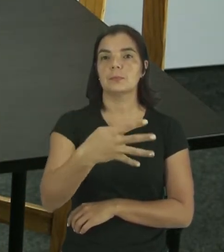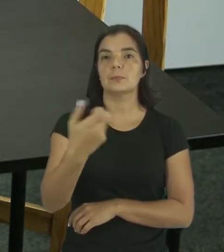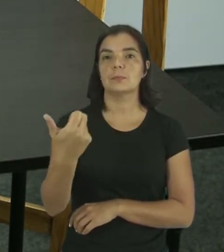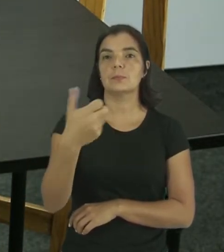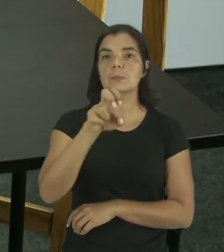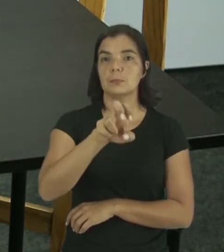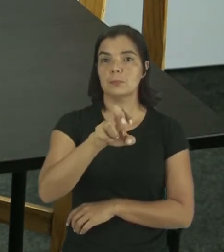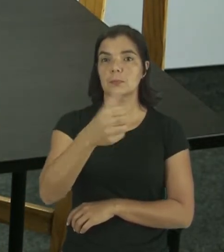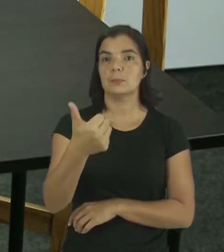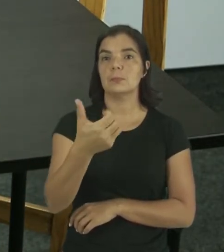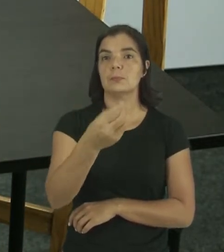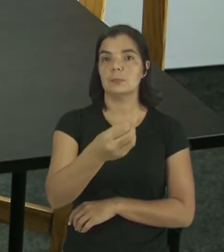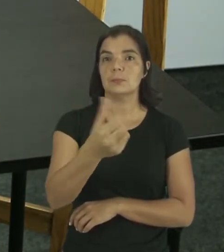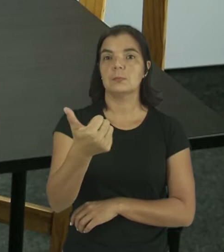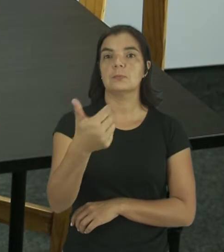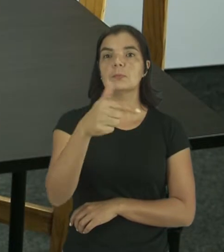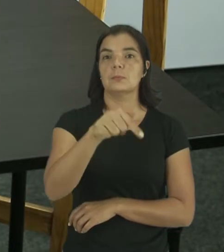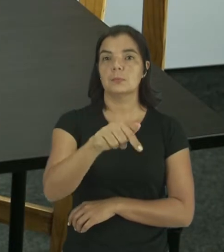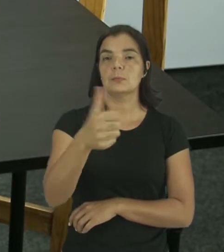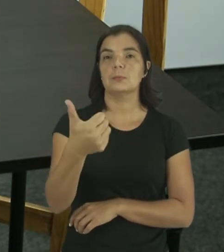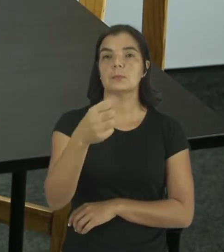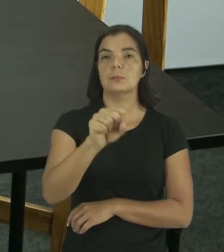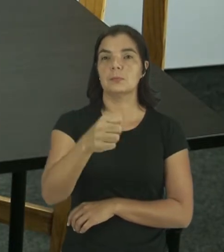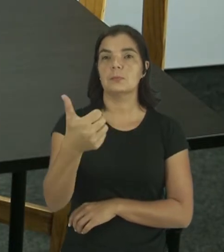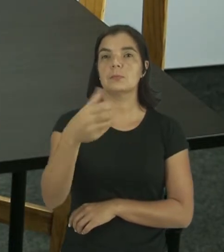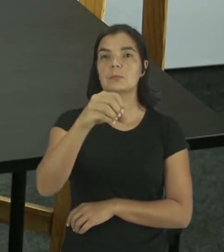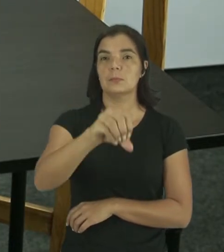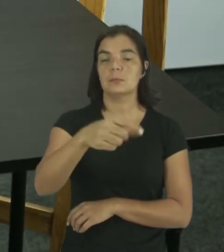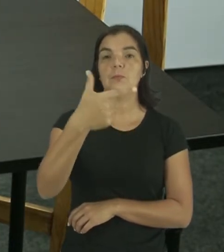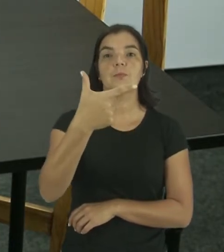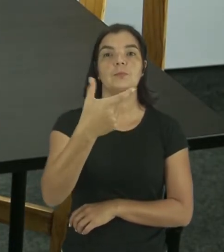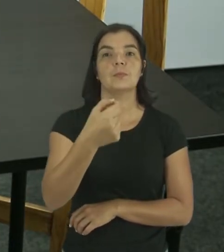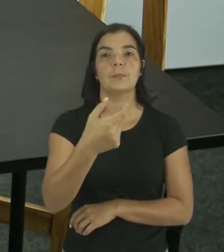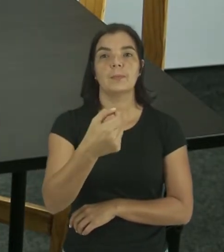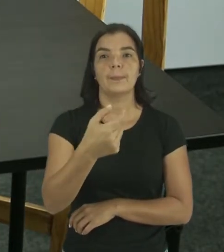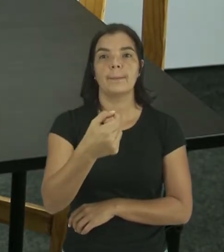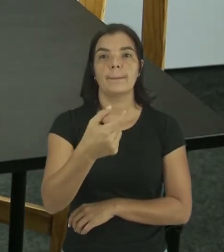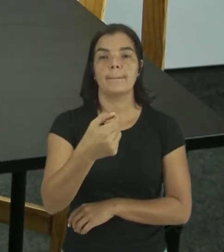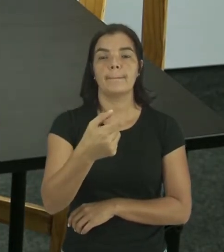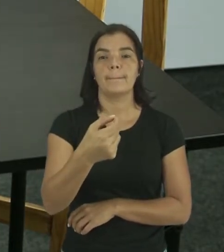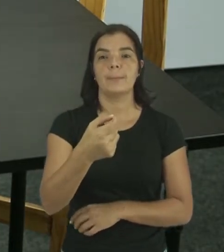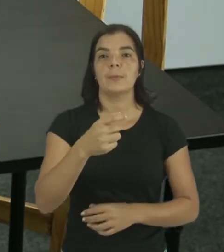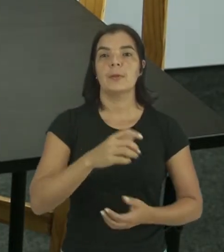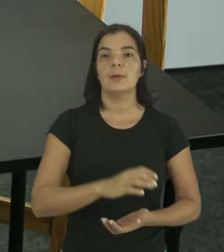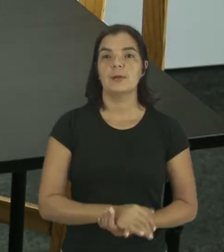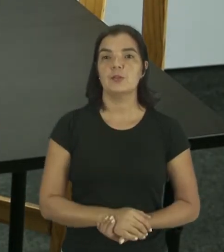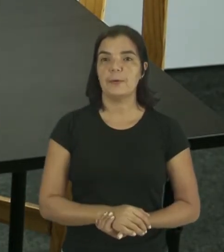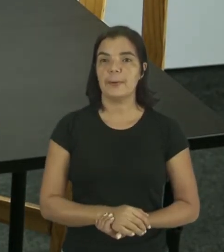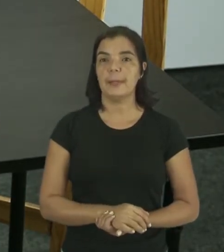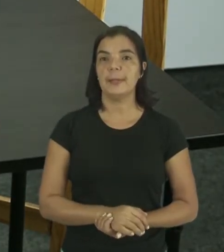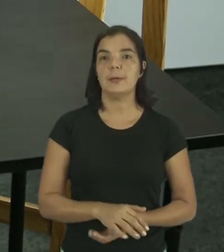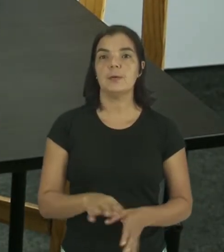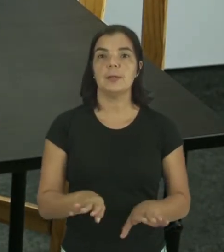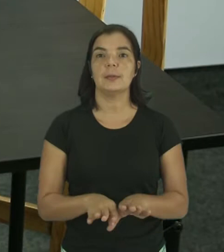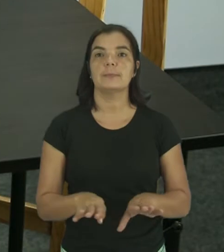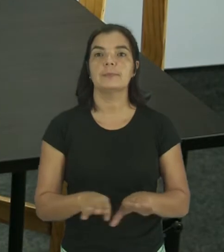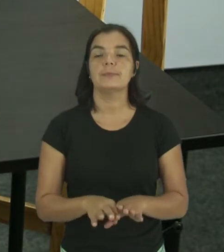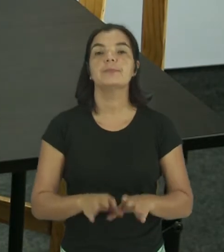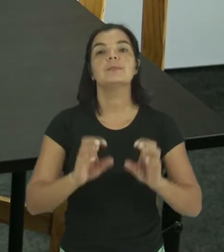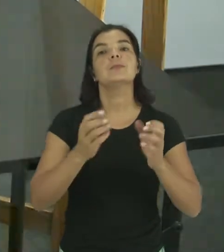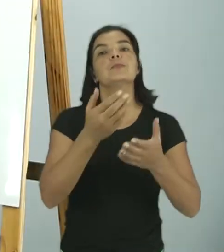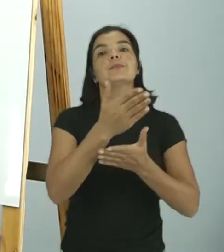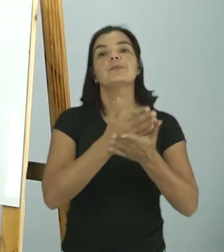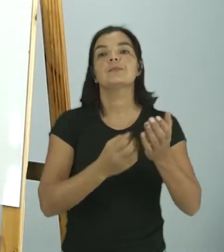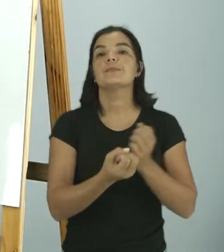15 16 17 18 19 20 muito e eu vou dividir